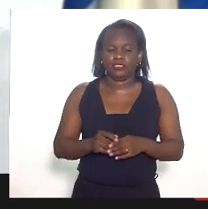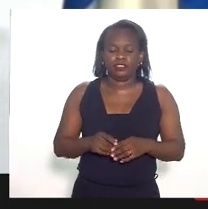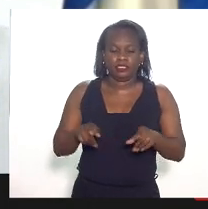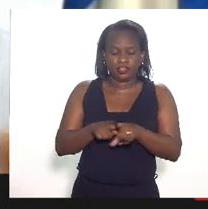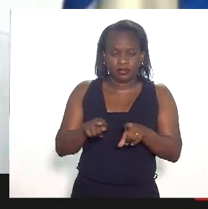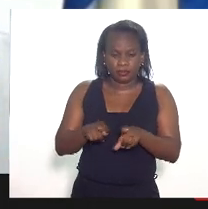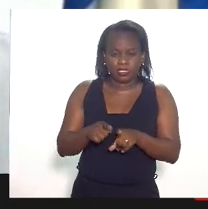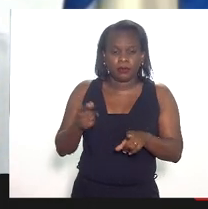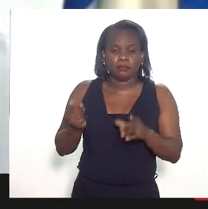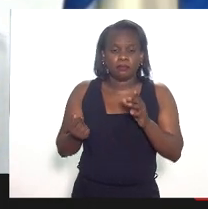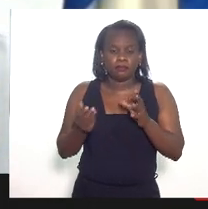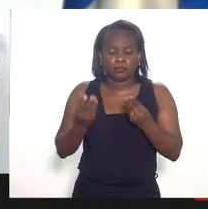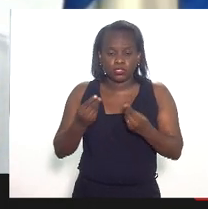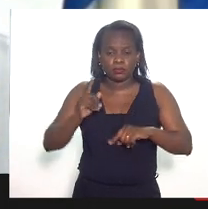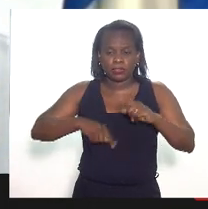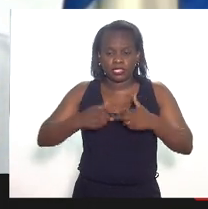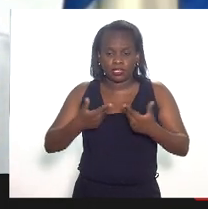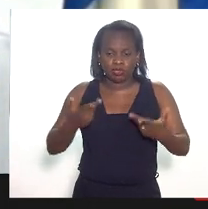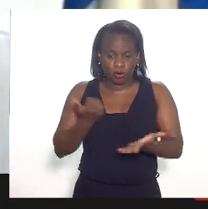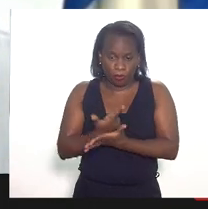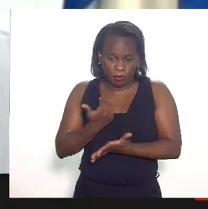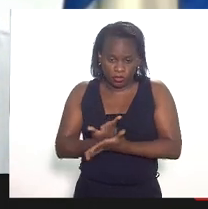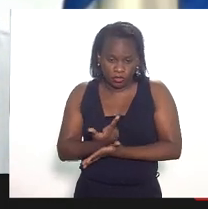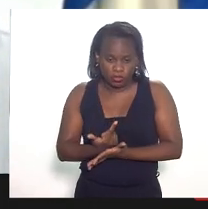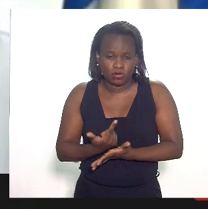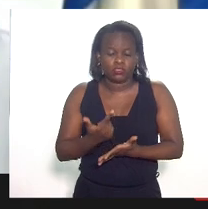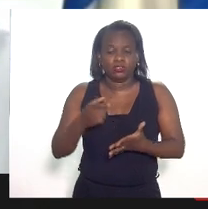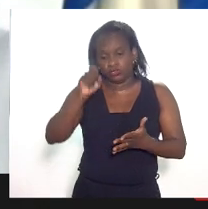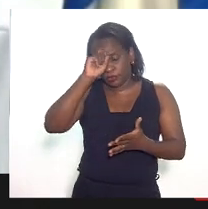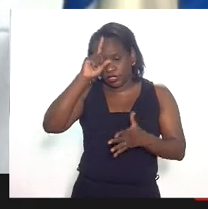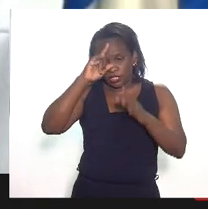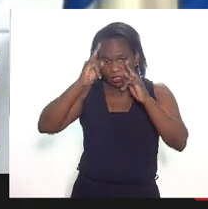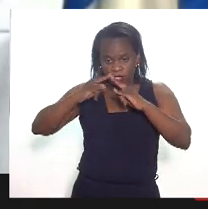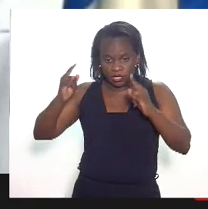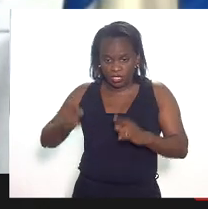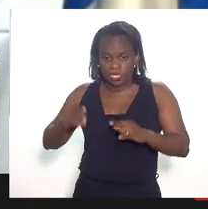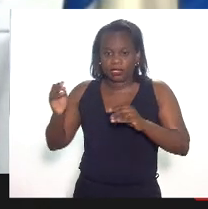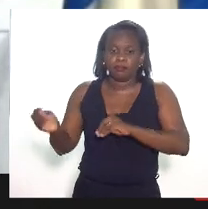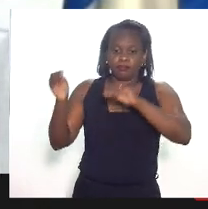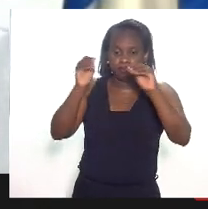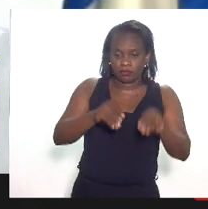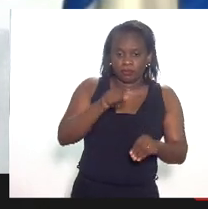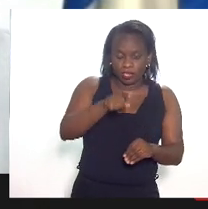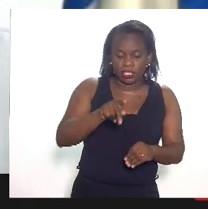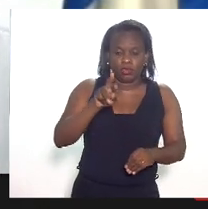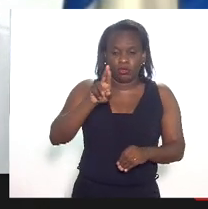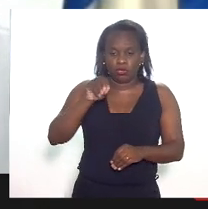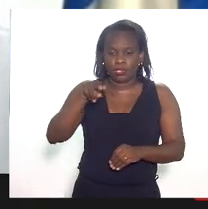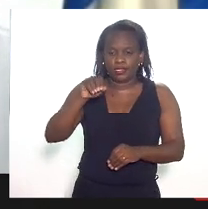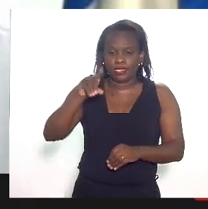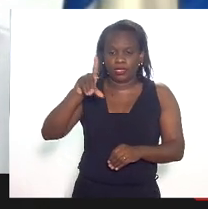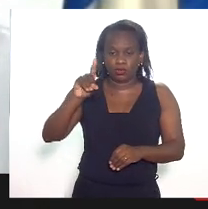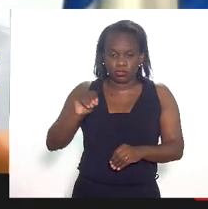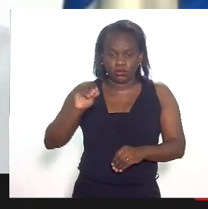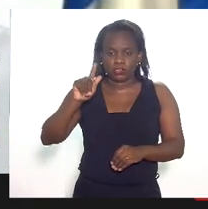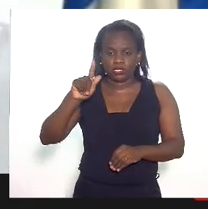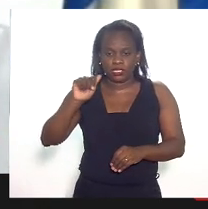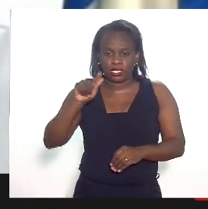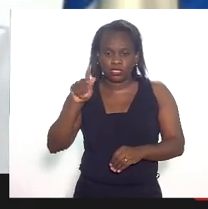Inclusive, muito do material comprado para o hospital de campanha foi para o Ronaldo Gazola, mas vale